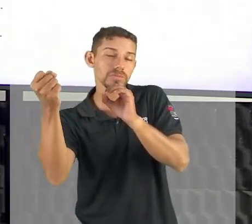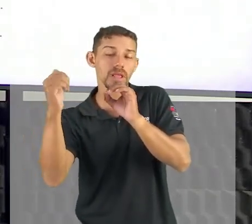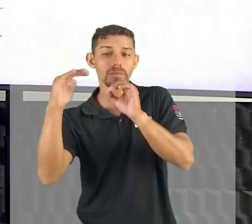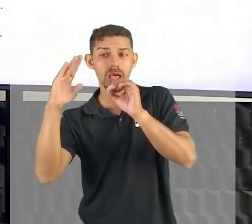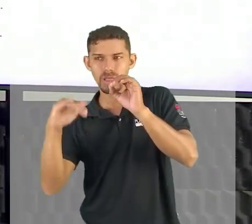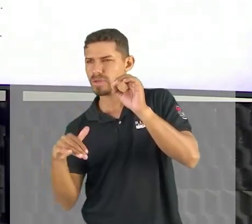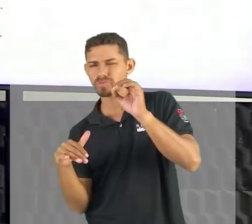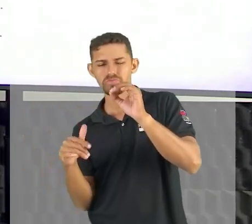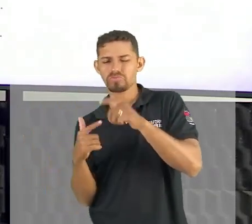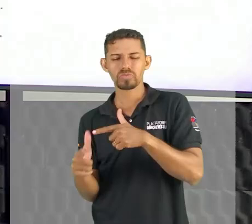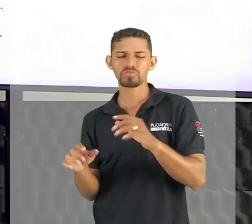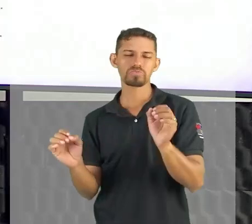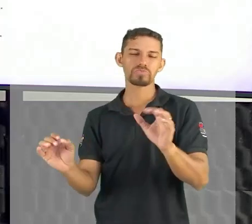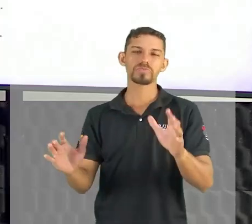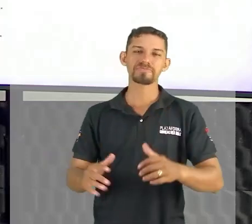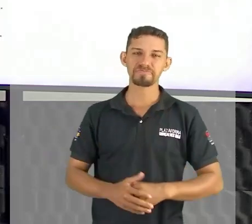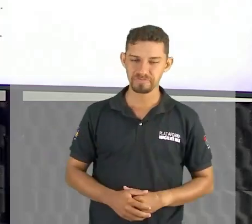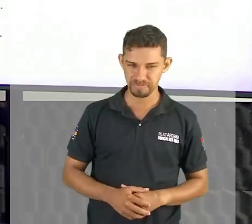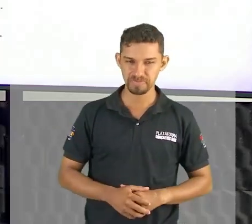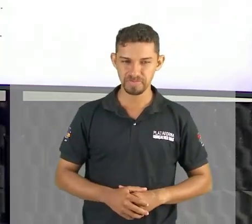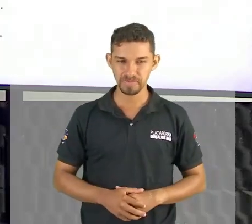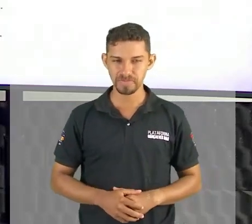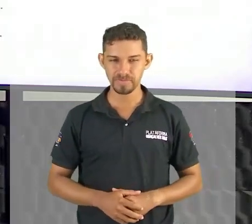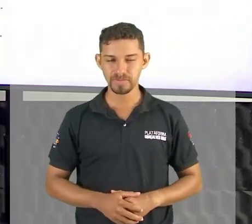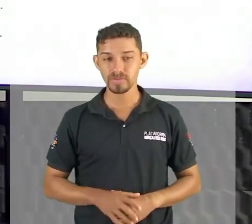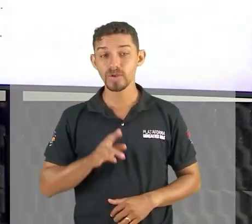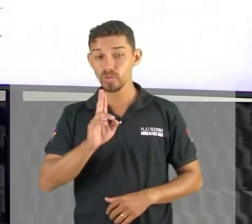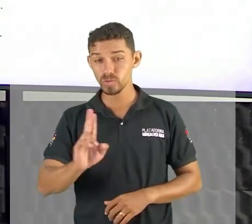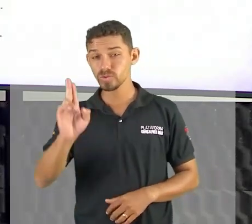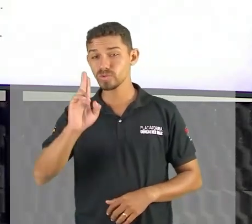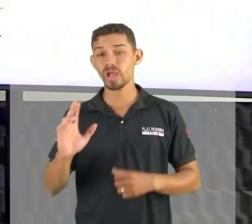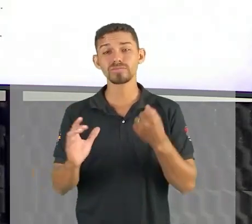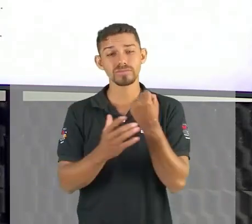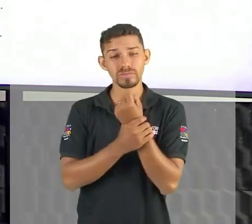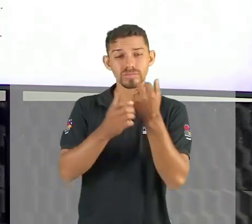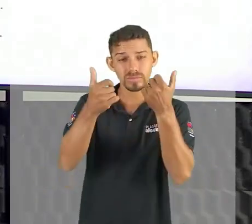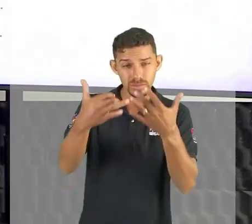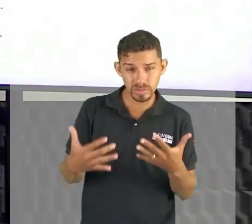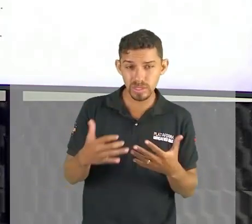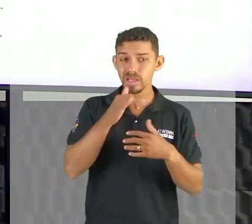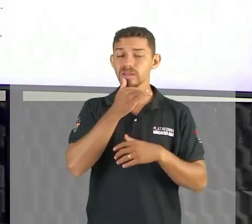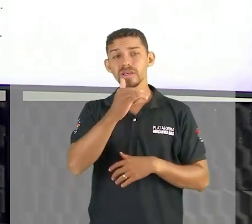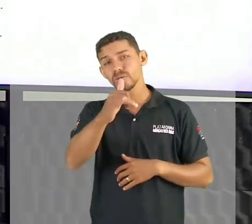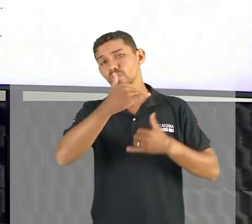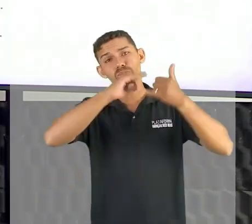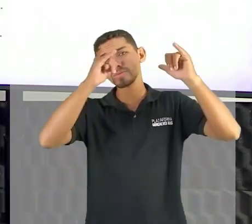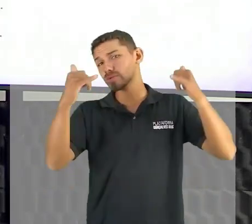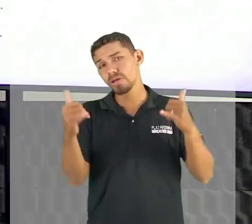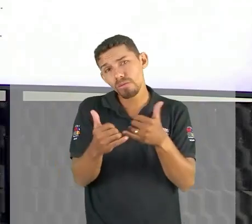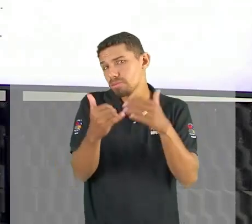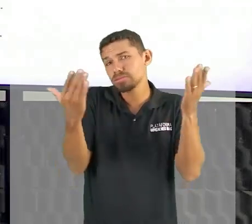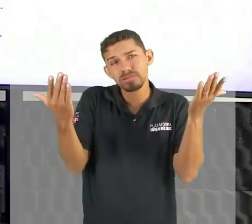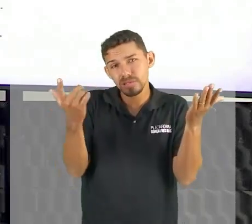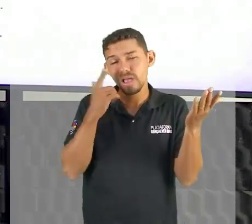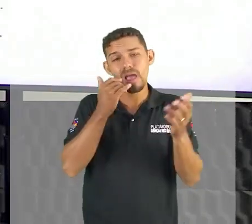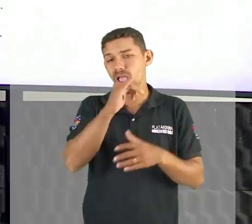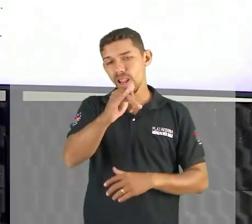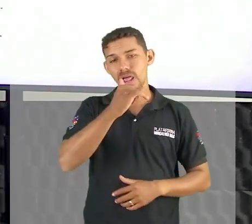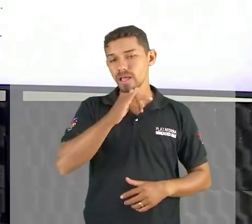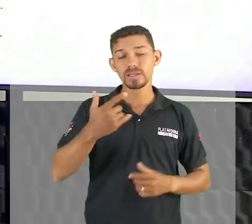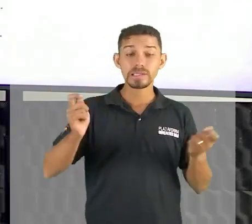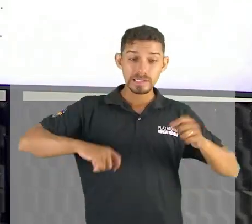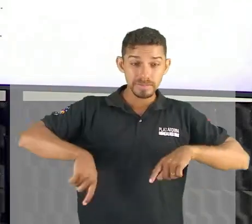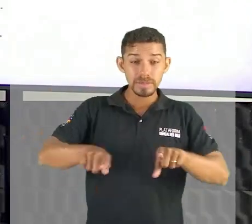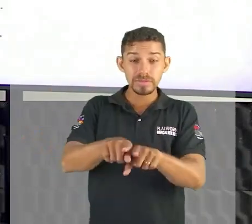disjuntores são de segurança utilizados para proteger as instalações elétricas de curtos circuitos e sobrecargas elétricas e